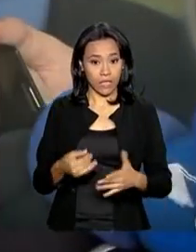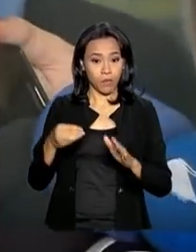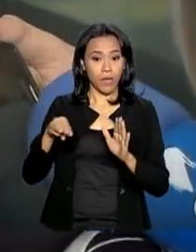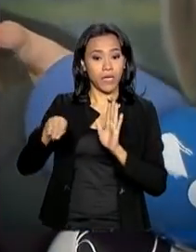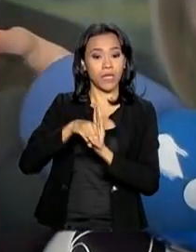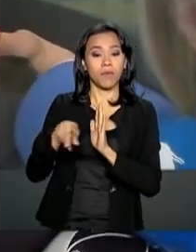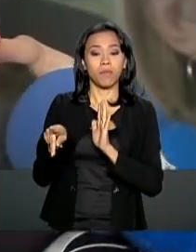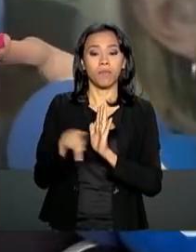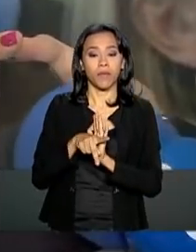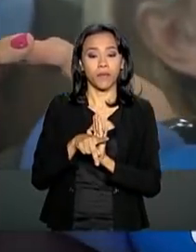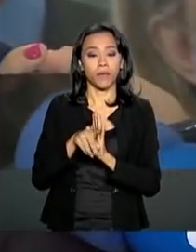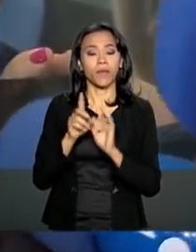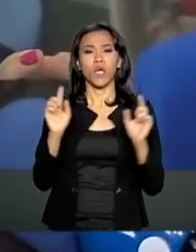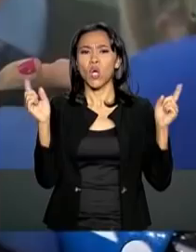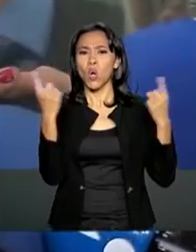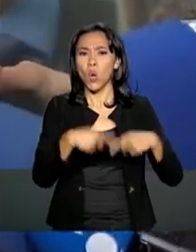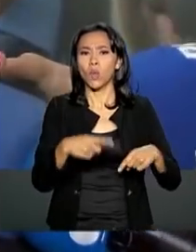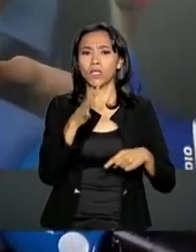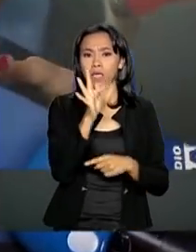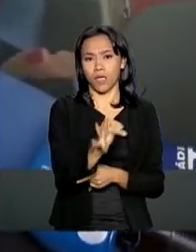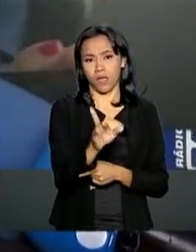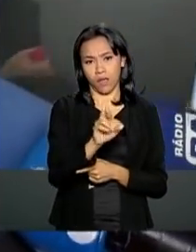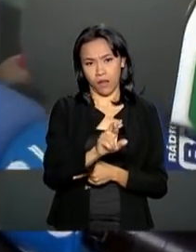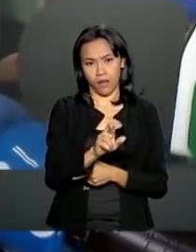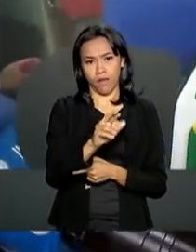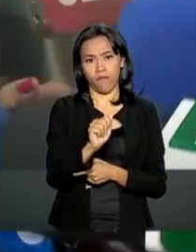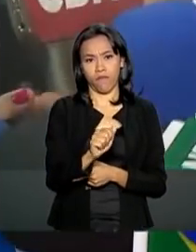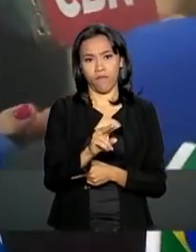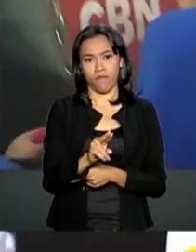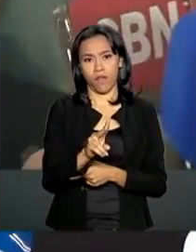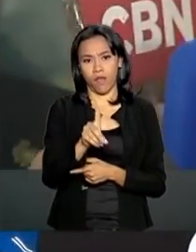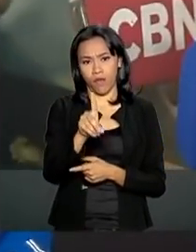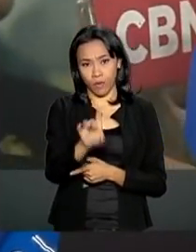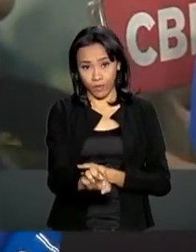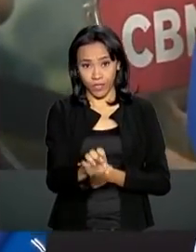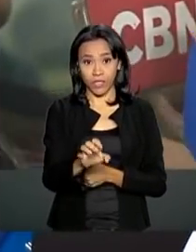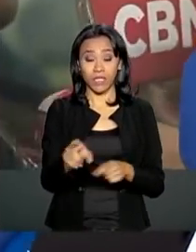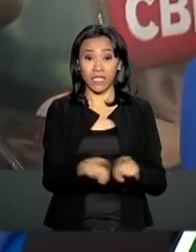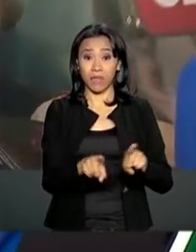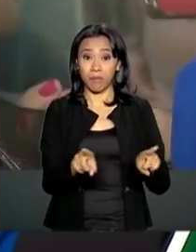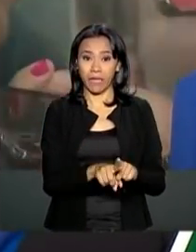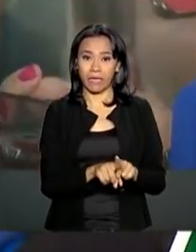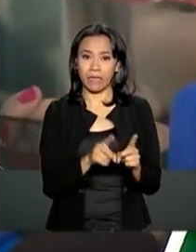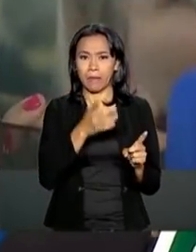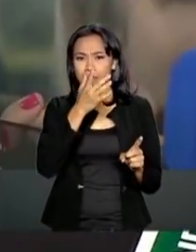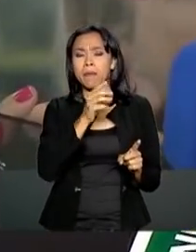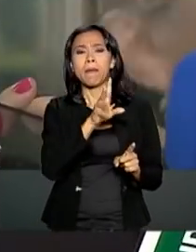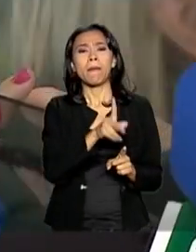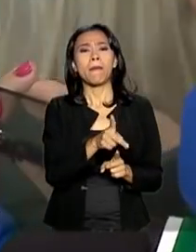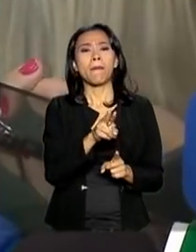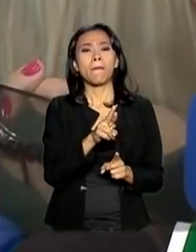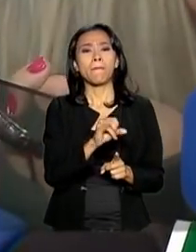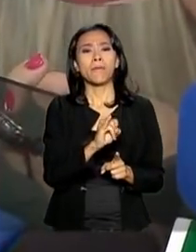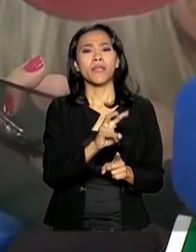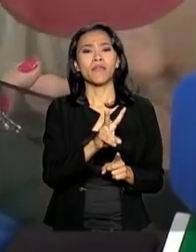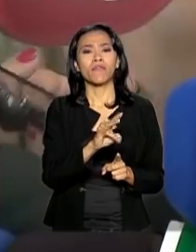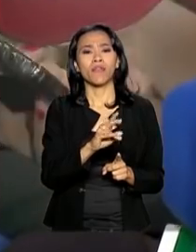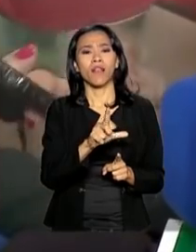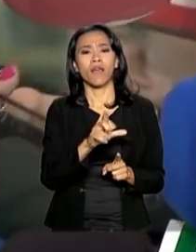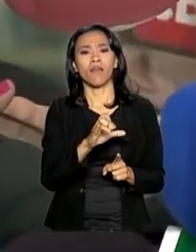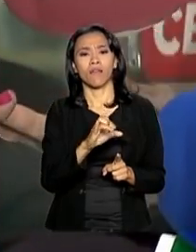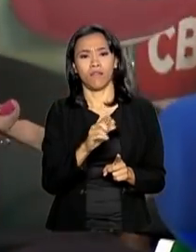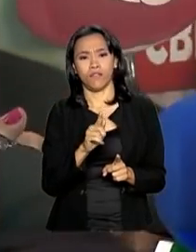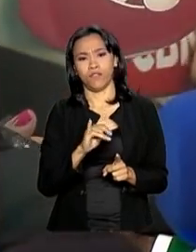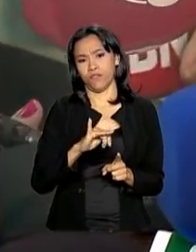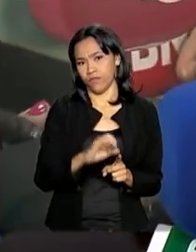Provisória contra fraude e privilégios Isso vai ser levado amanhã pro presidente Dev dar um ganho